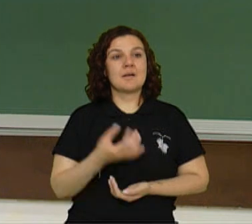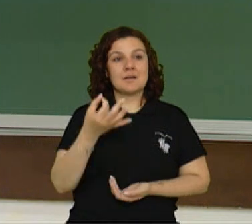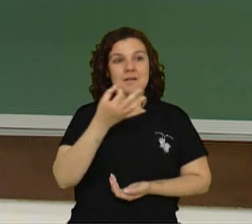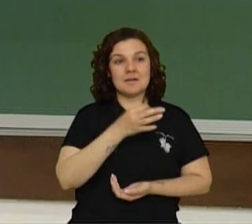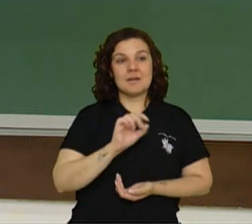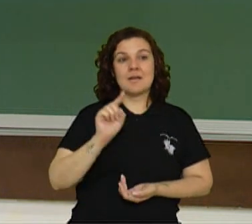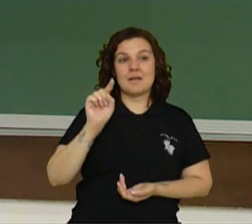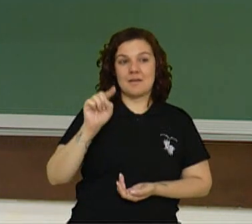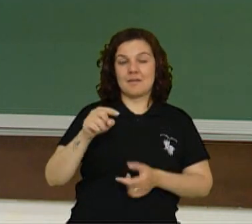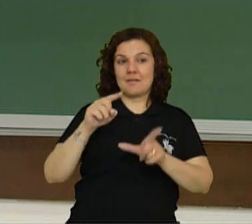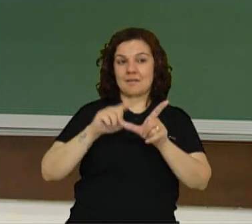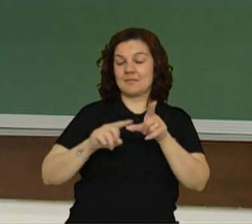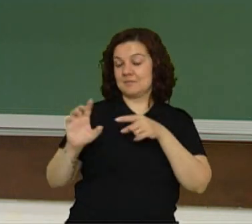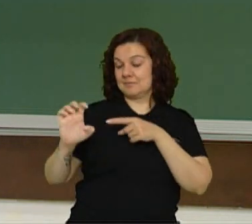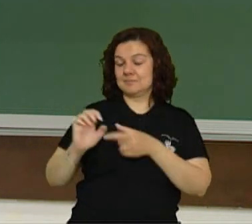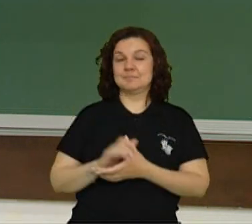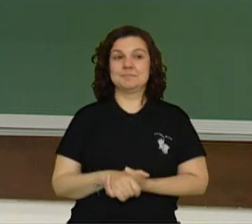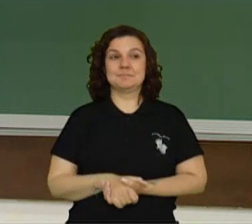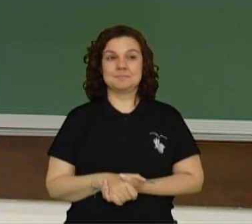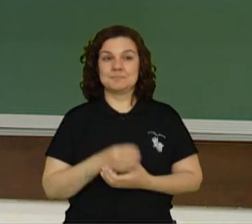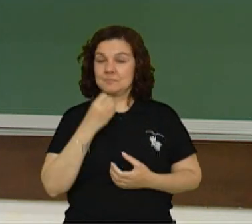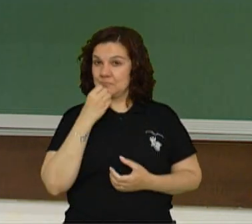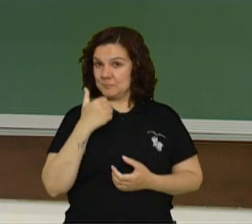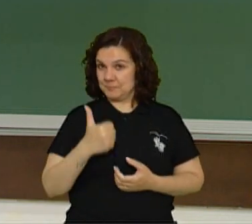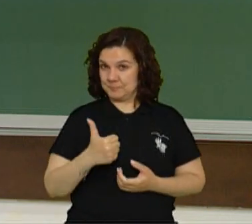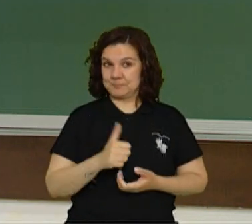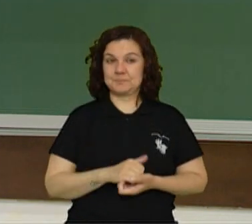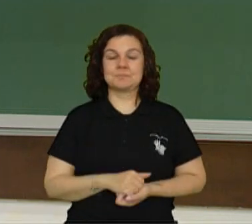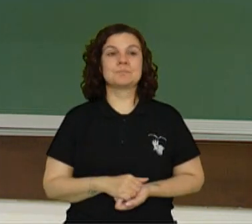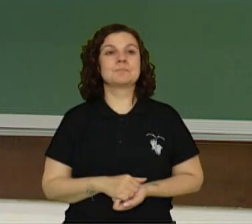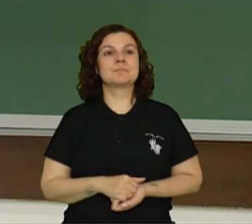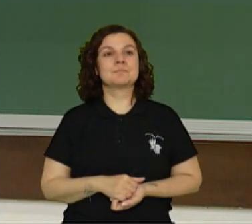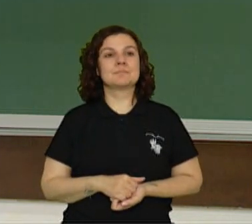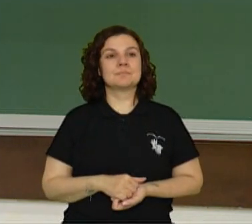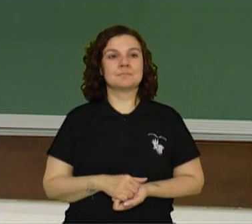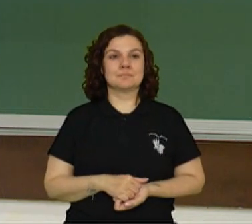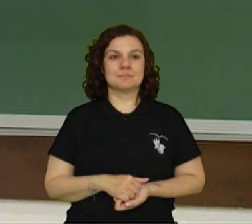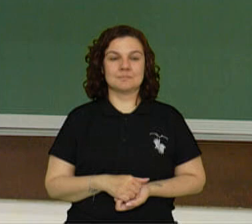alternativa certa, letra E. Tá bom?